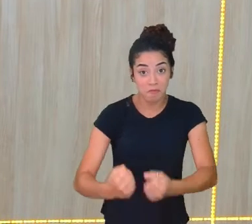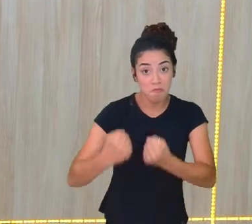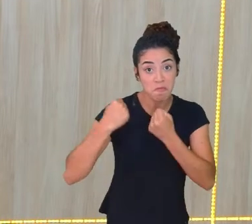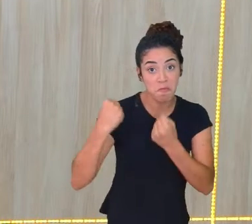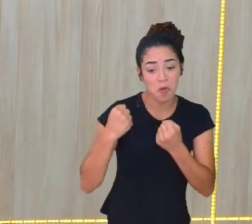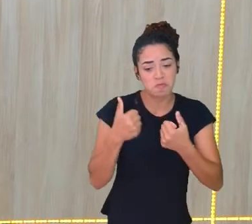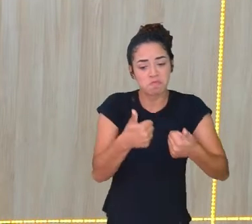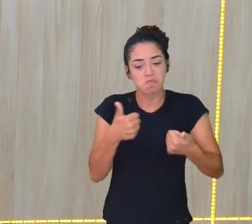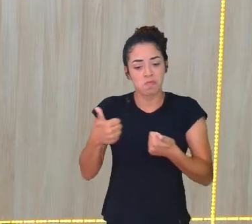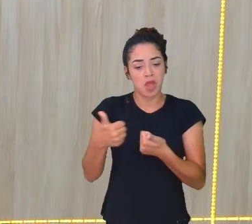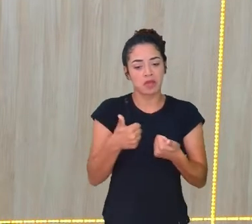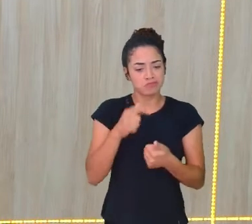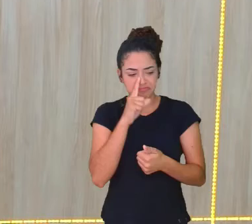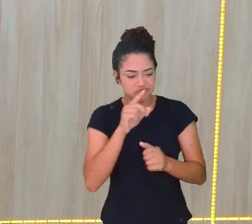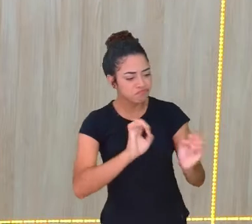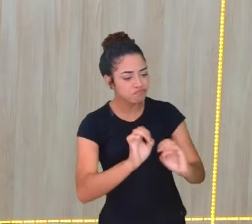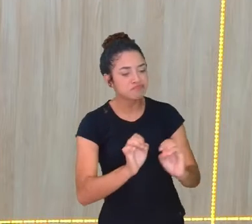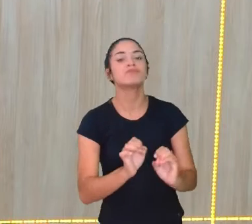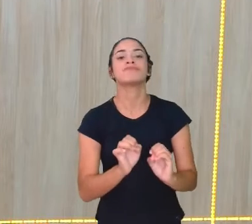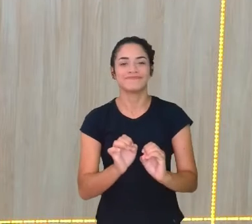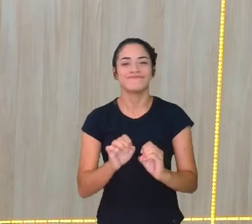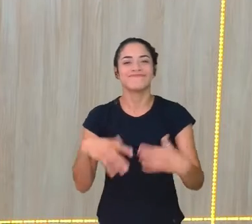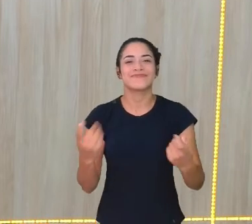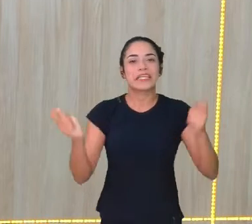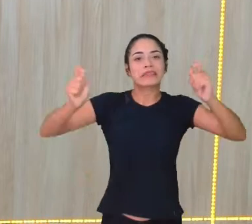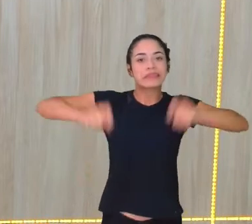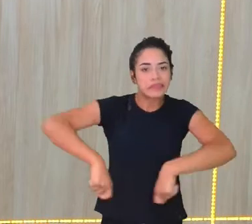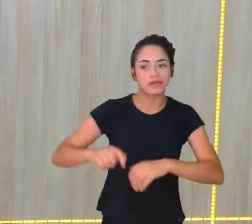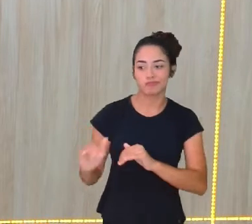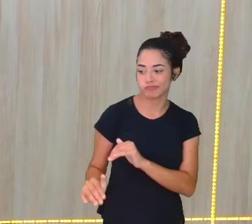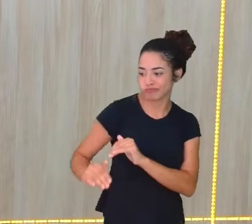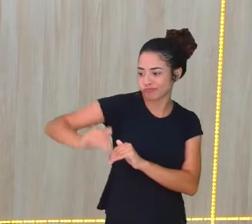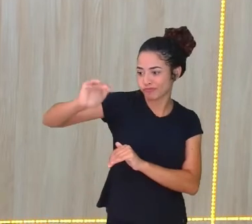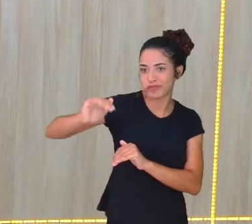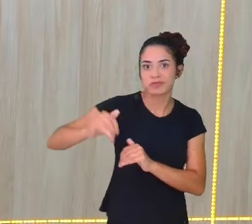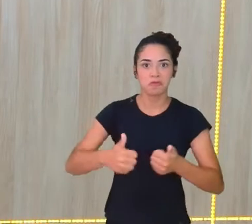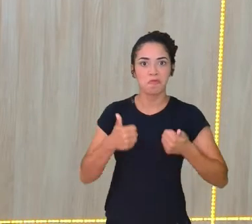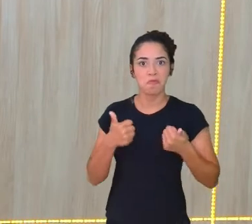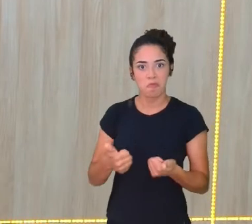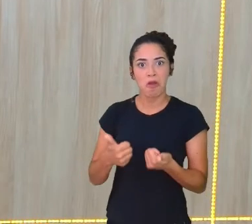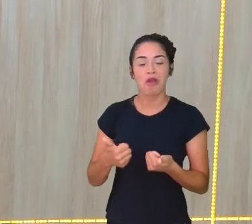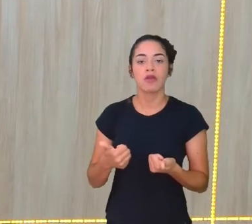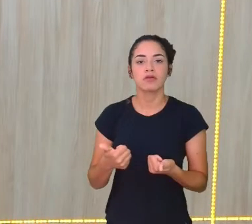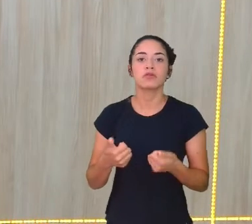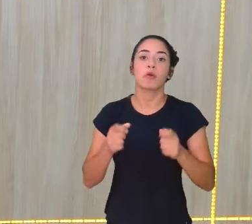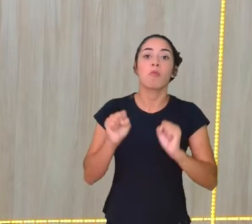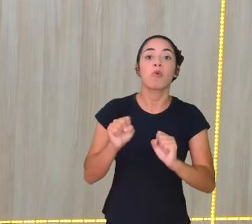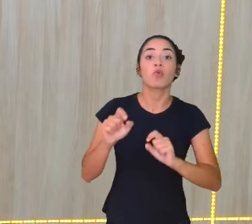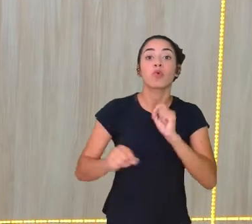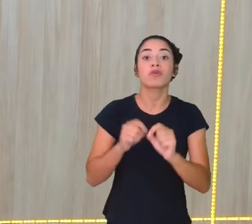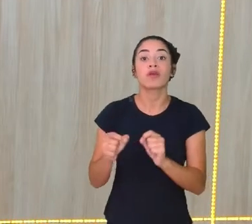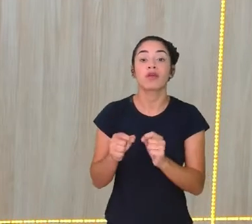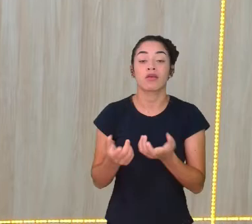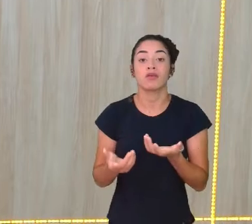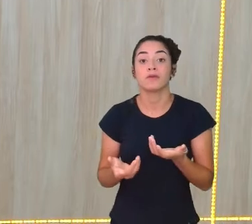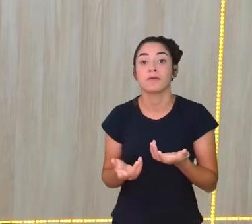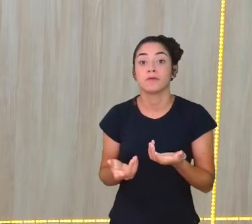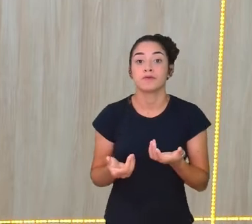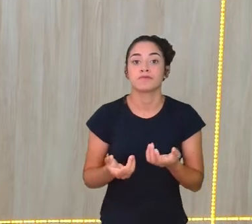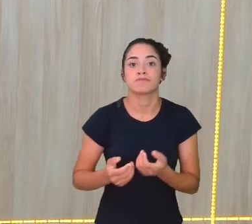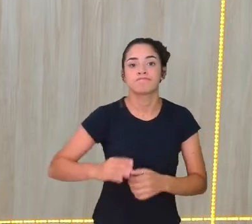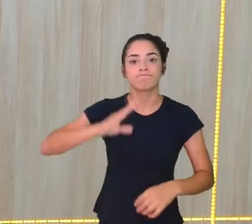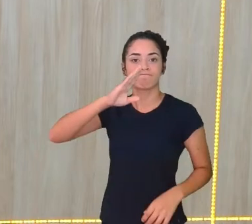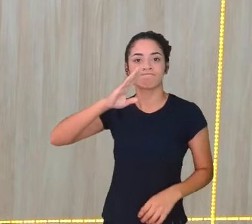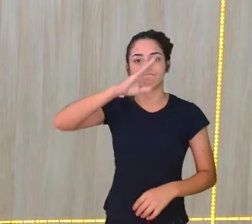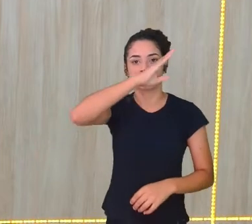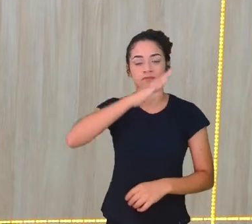né, ou sem nenhum defeito físico, eles gerariam espartanos fortes que poderiam gerar